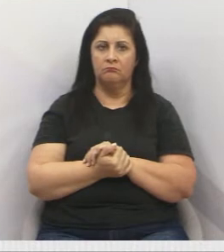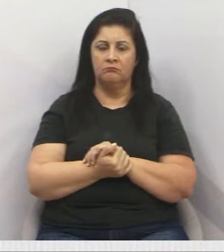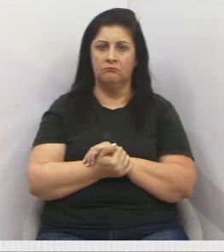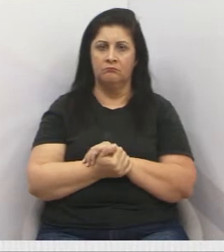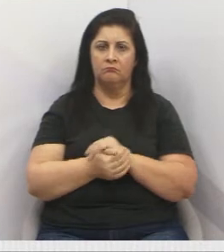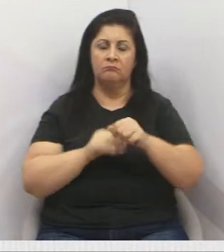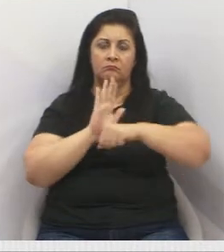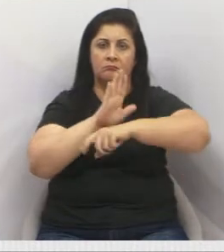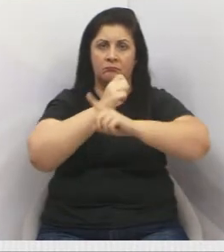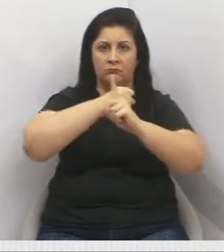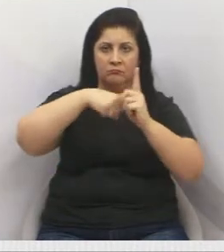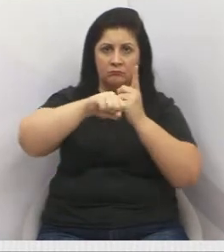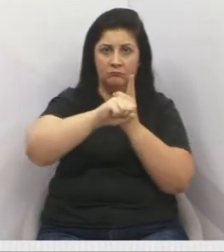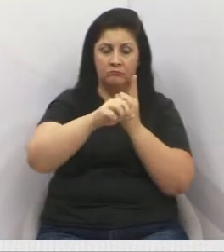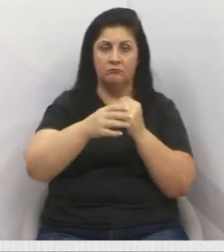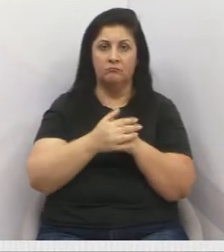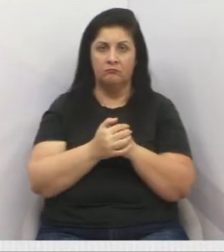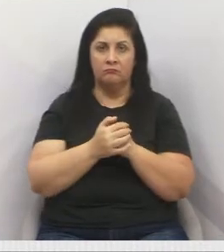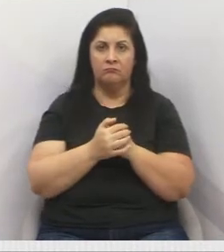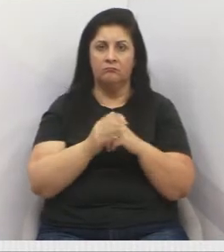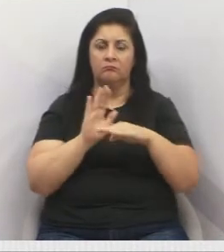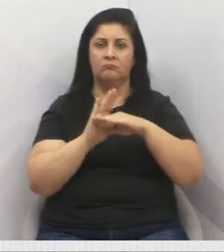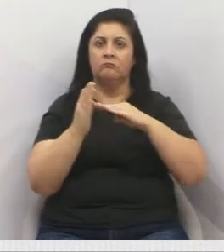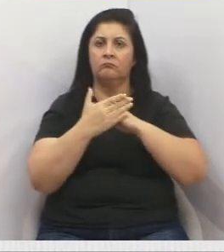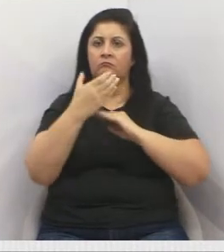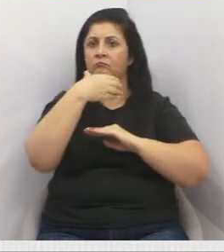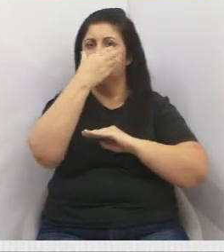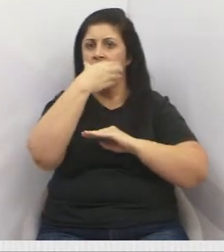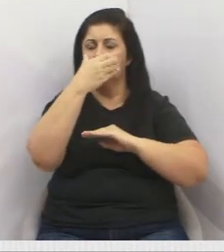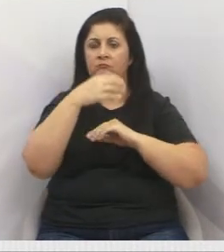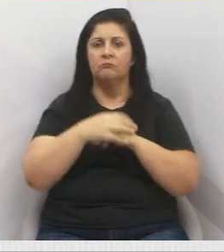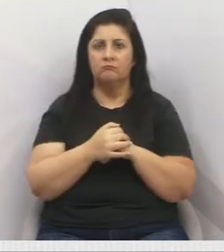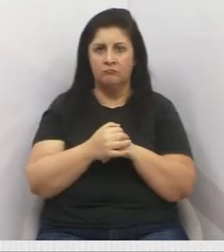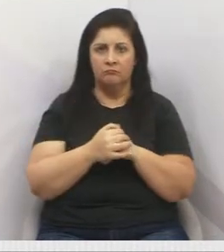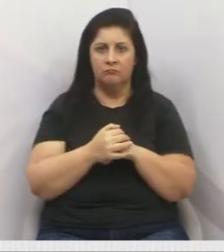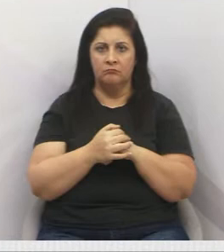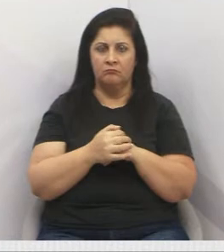Movimentos populares ou coletivos, Jardim Paraíso e Jardim Holanda,